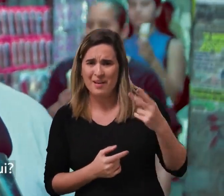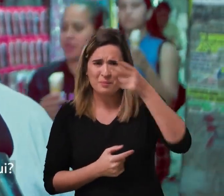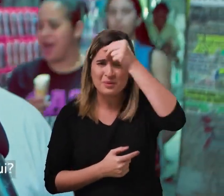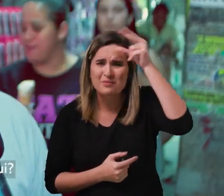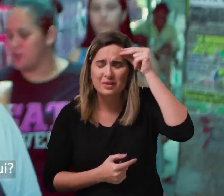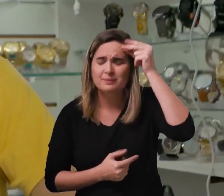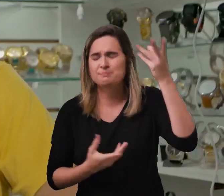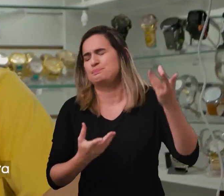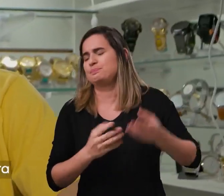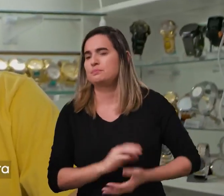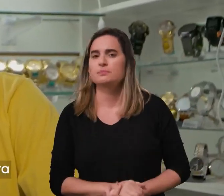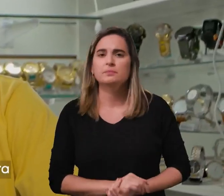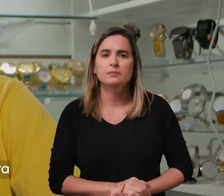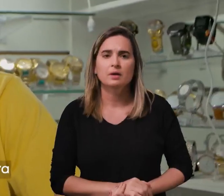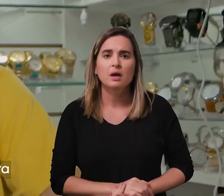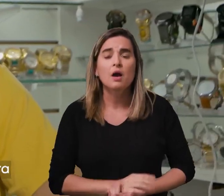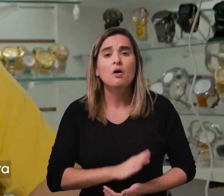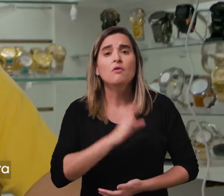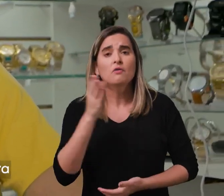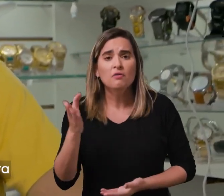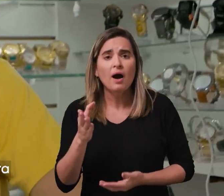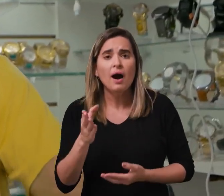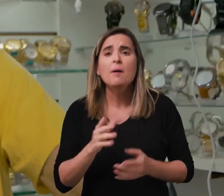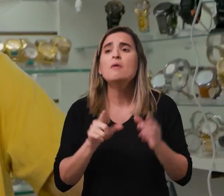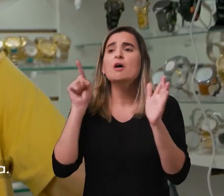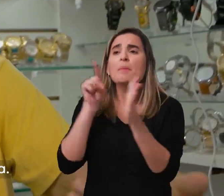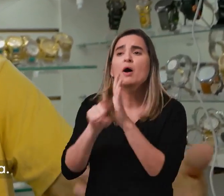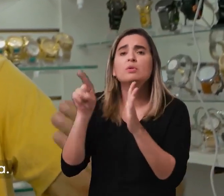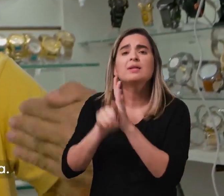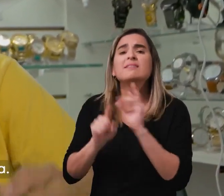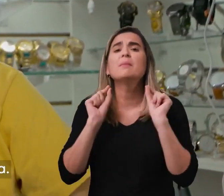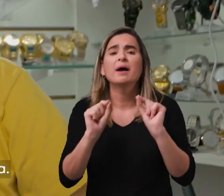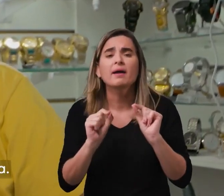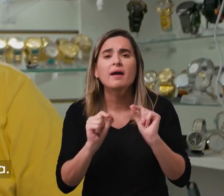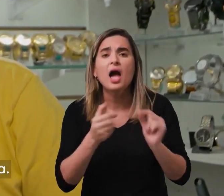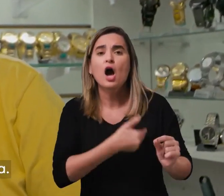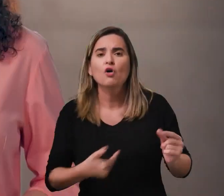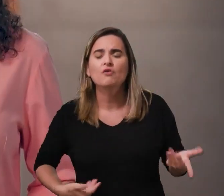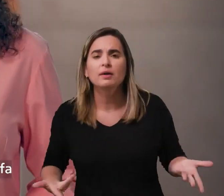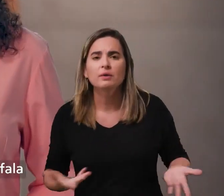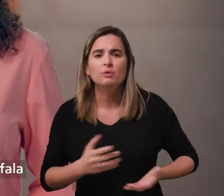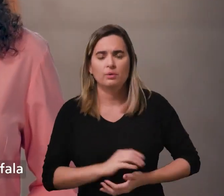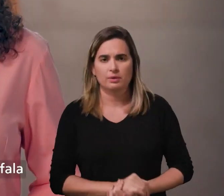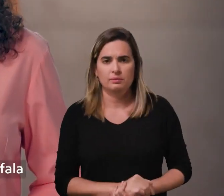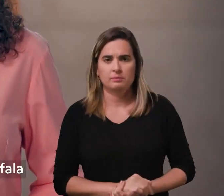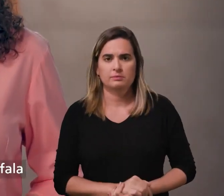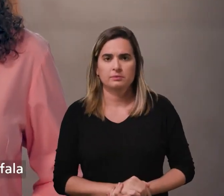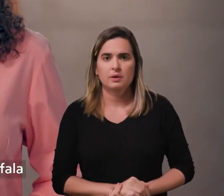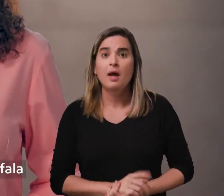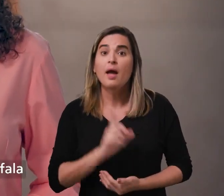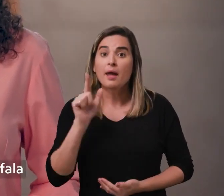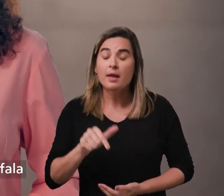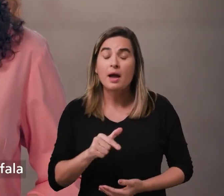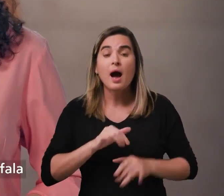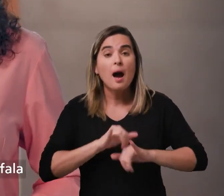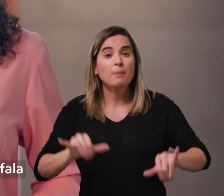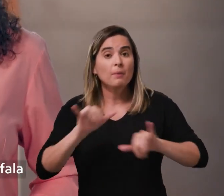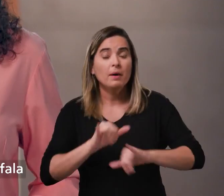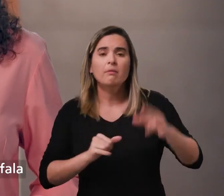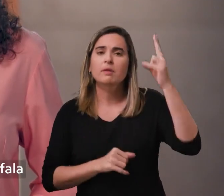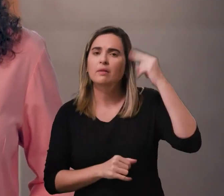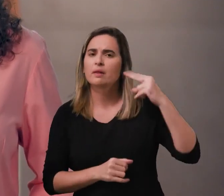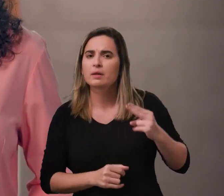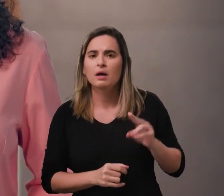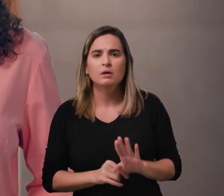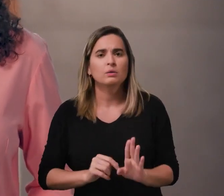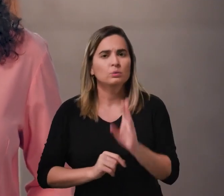prefeita aqui? Ela vai consultar a governadora, porque ela não tem autonomia. Isso a campanha de Natália não